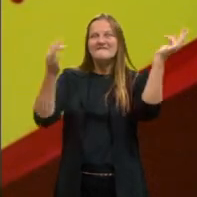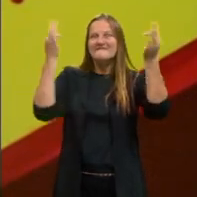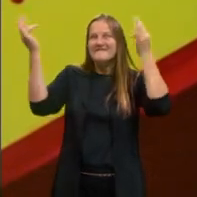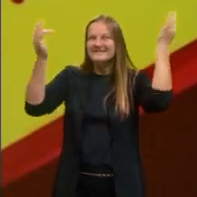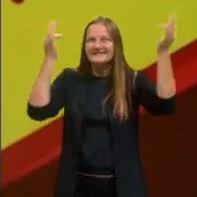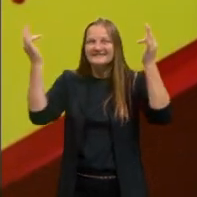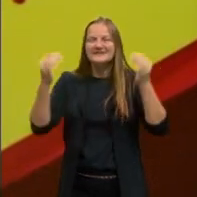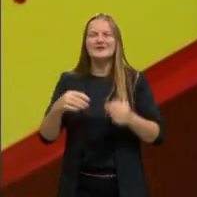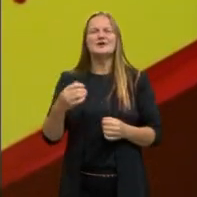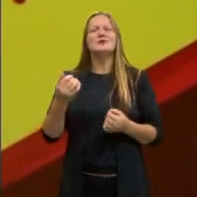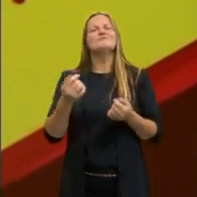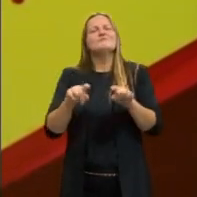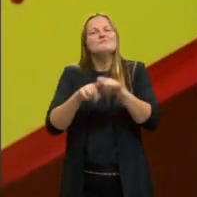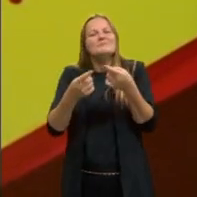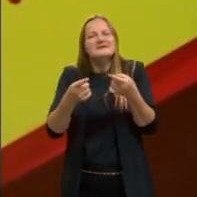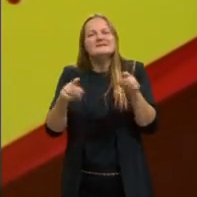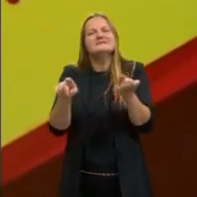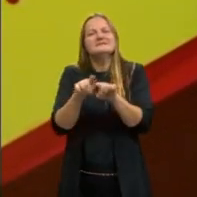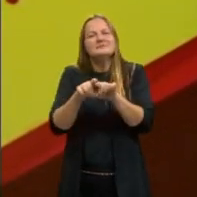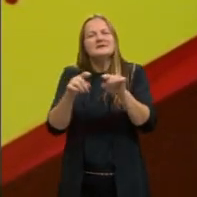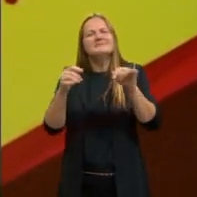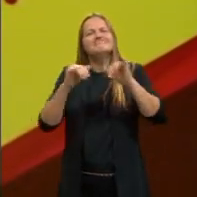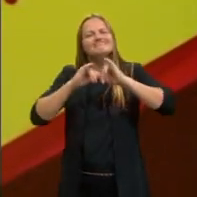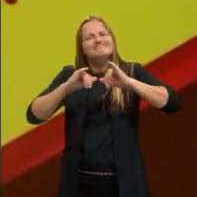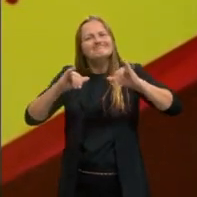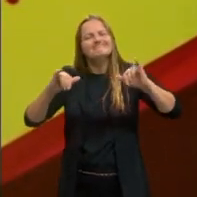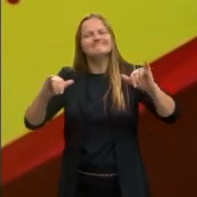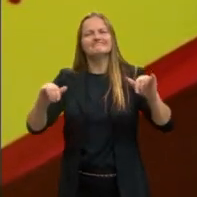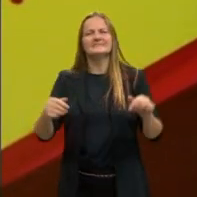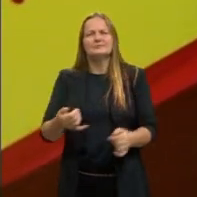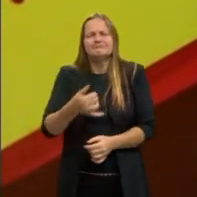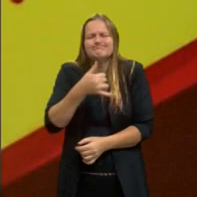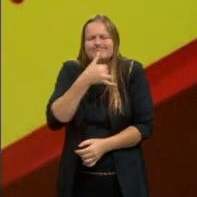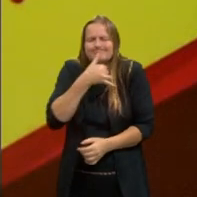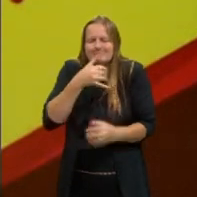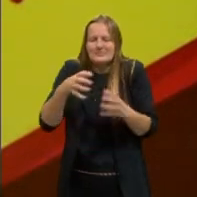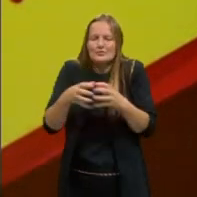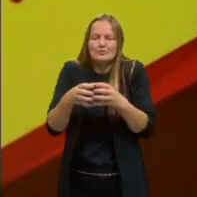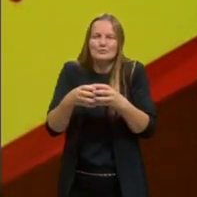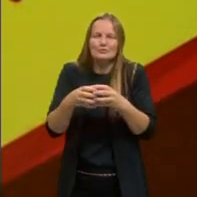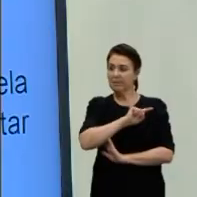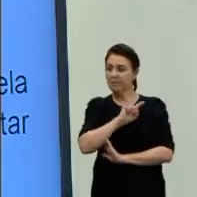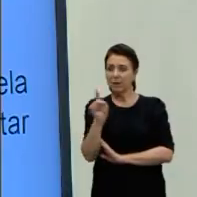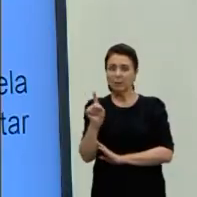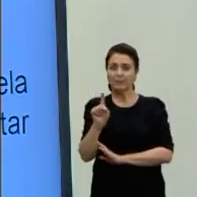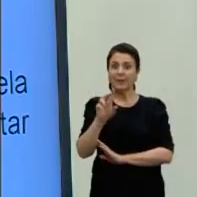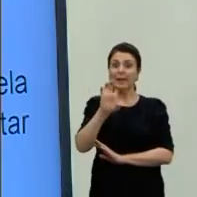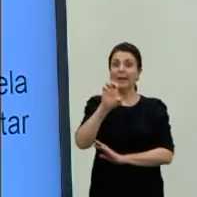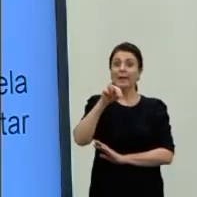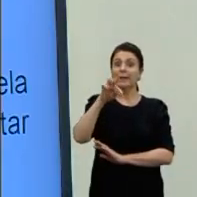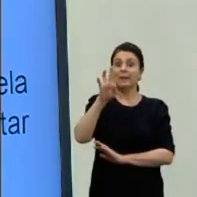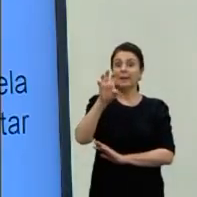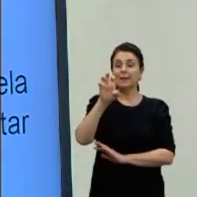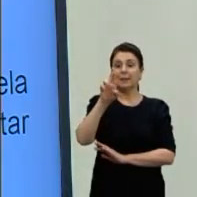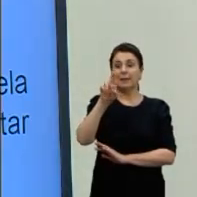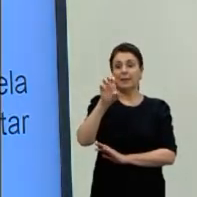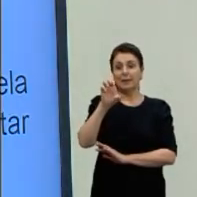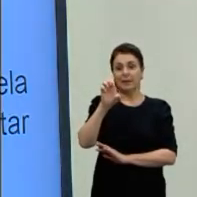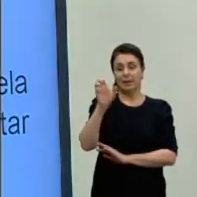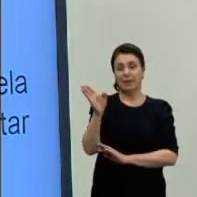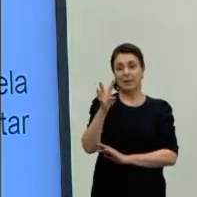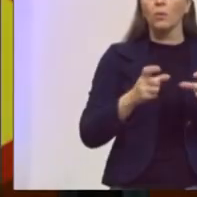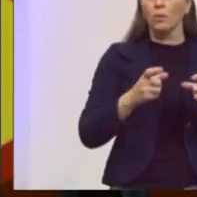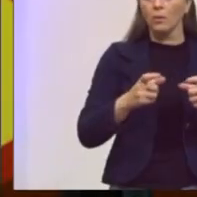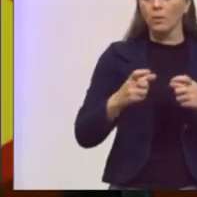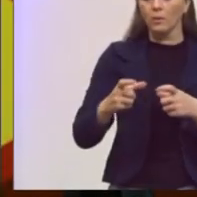uma notícia também que de pesar nem de toda equipe do pré-enem o falecimento do professor Rodrigo Bardi está